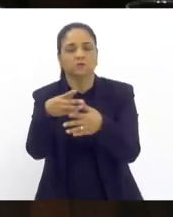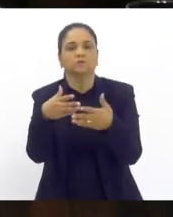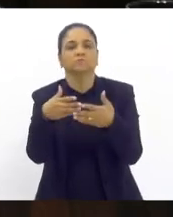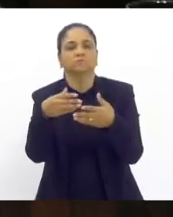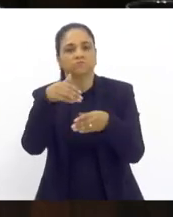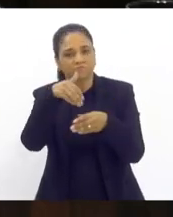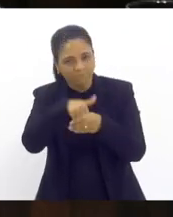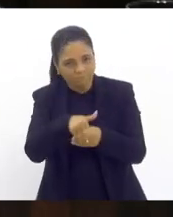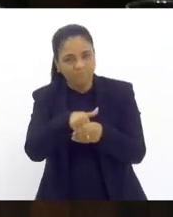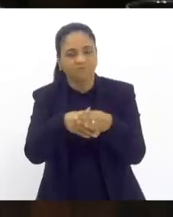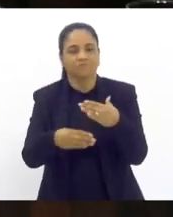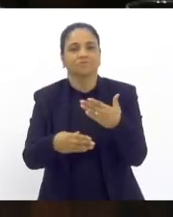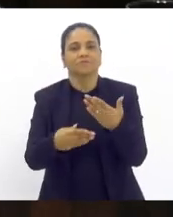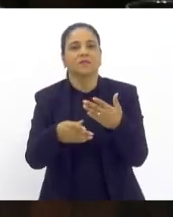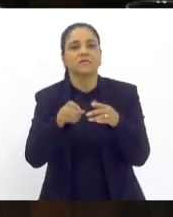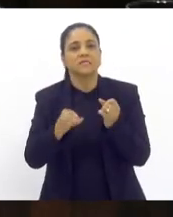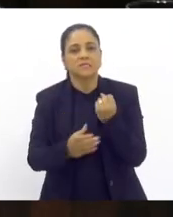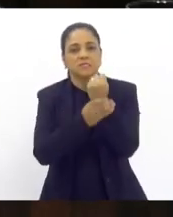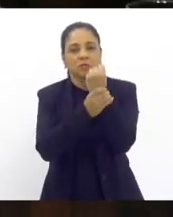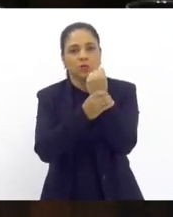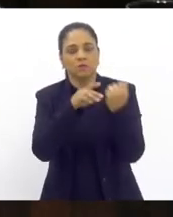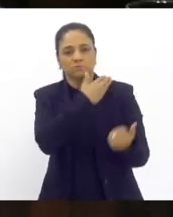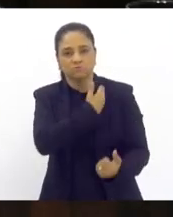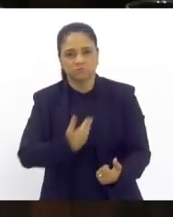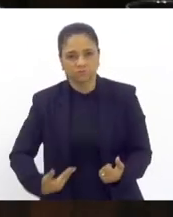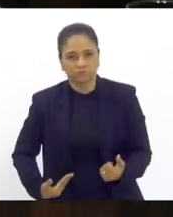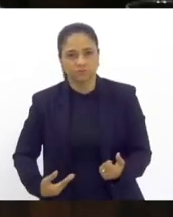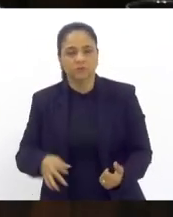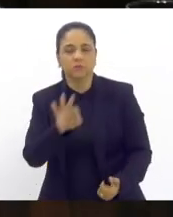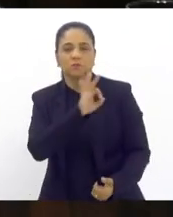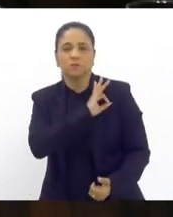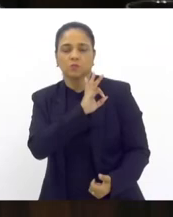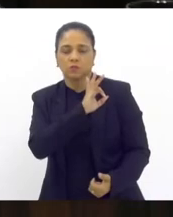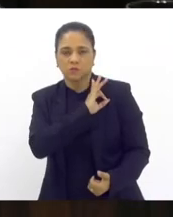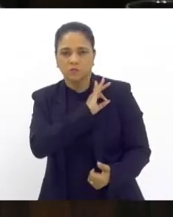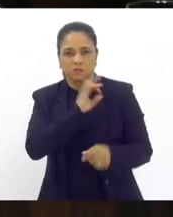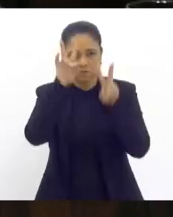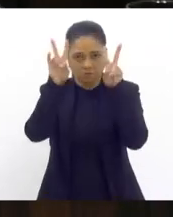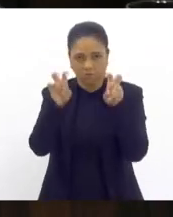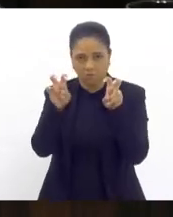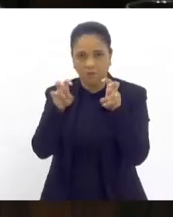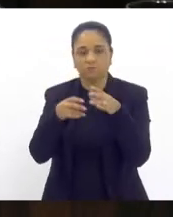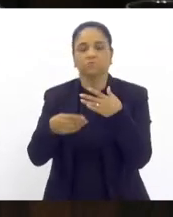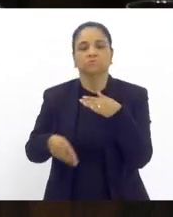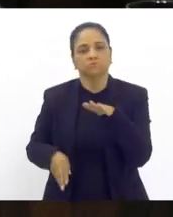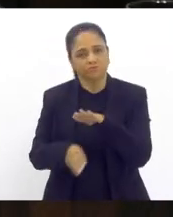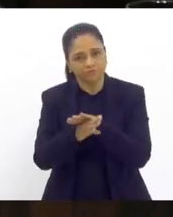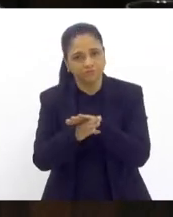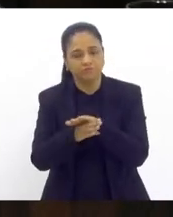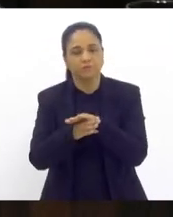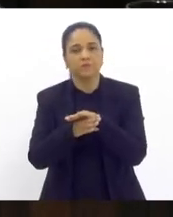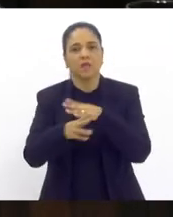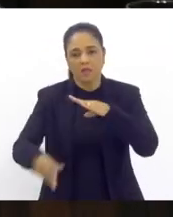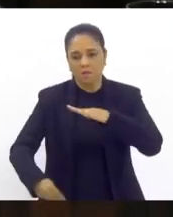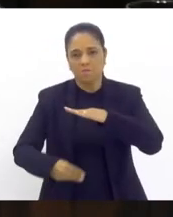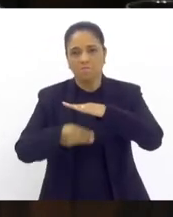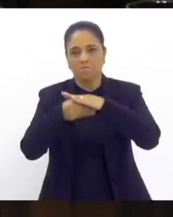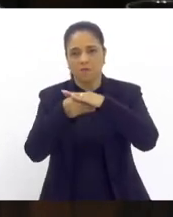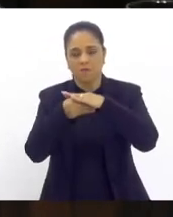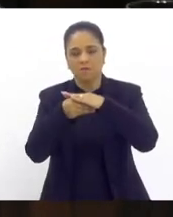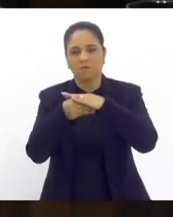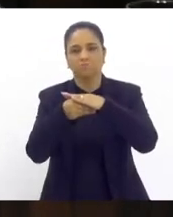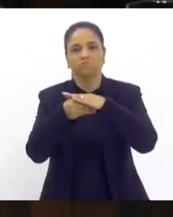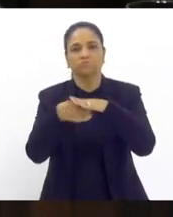favorável, de Segurança Pública e Assuntos de Polícia, favorável, com emenda da Comissão